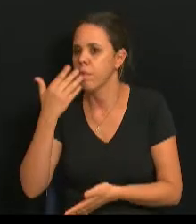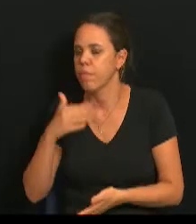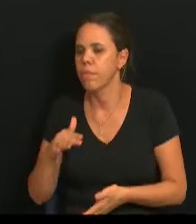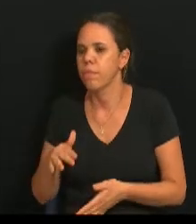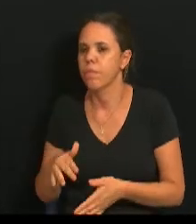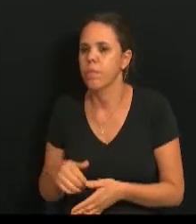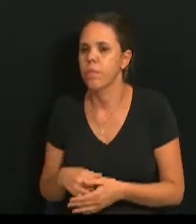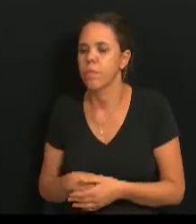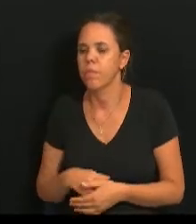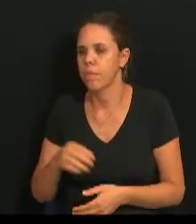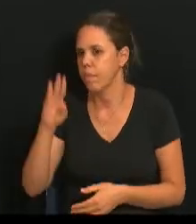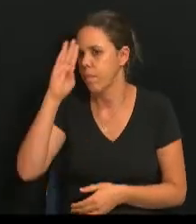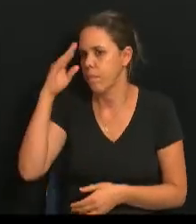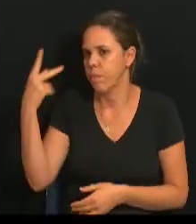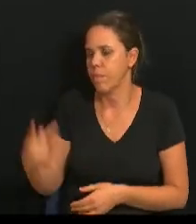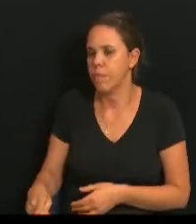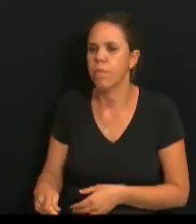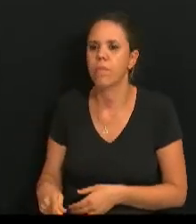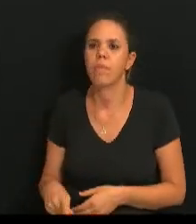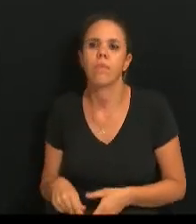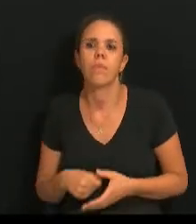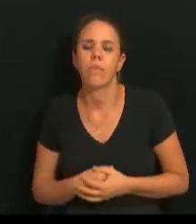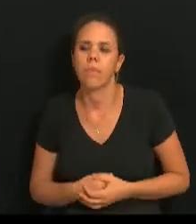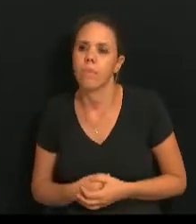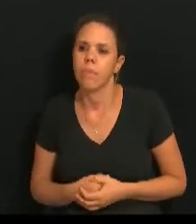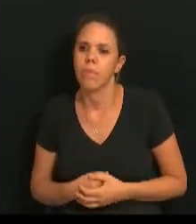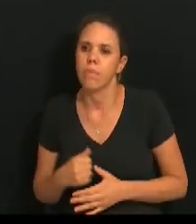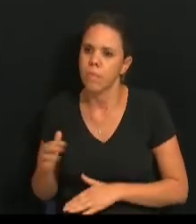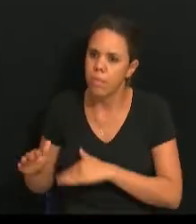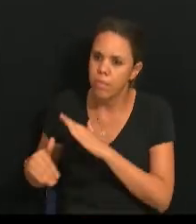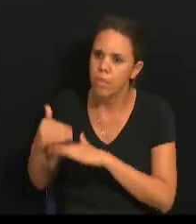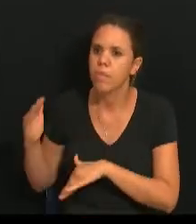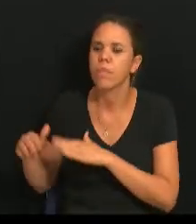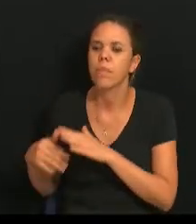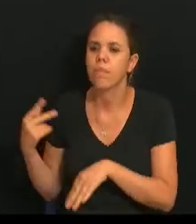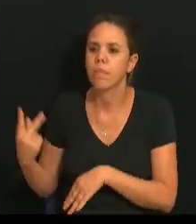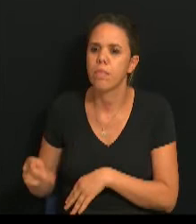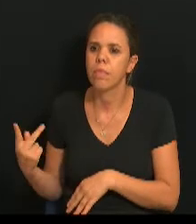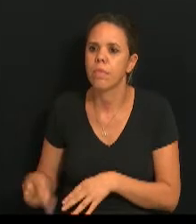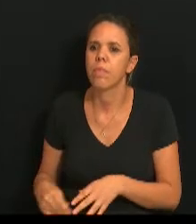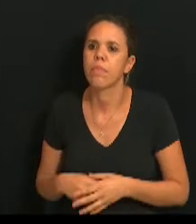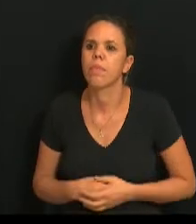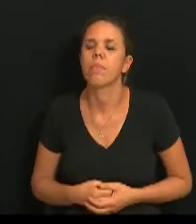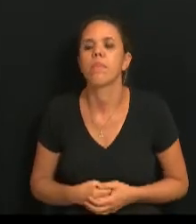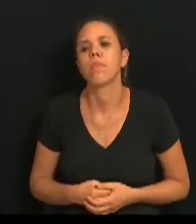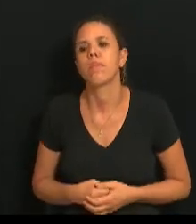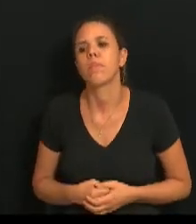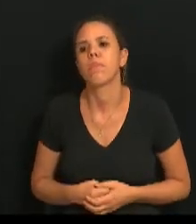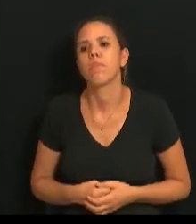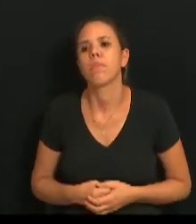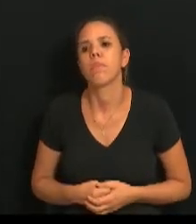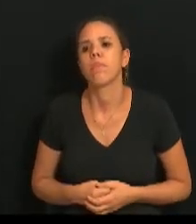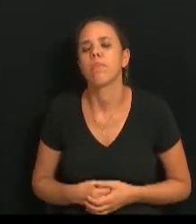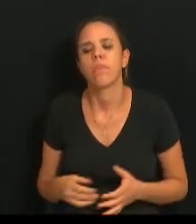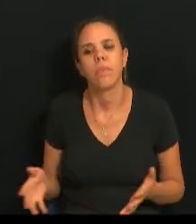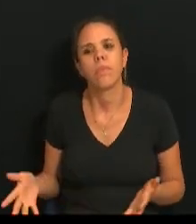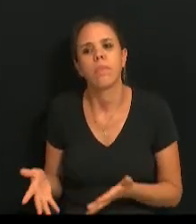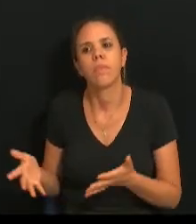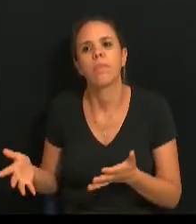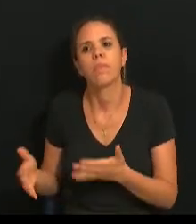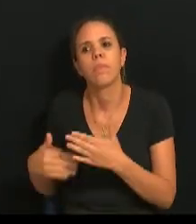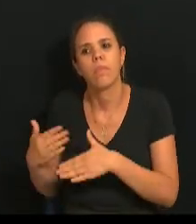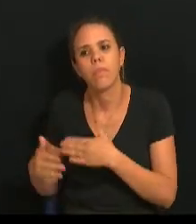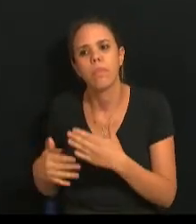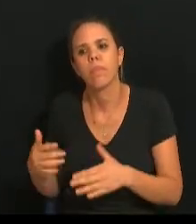seu protagonismo, com seu desenvolvimento, e assim a gente vai buscando cada vez mais